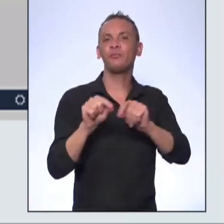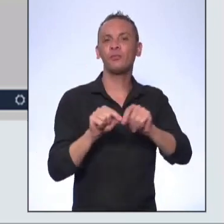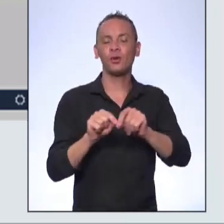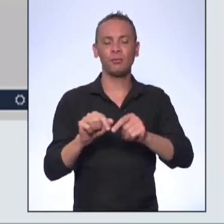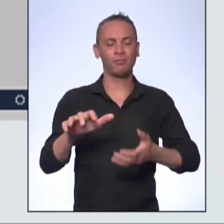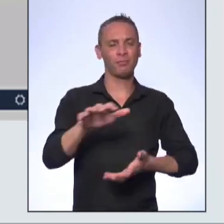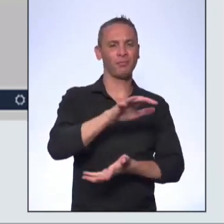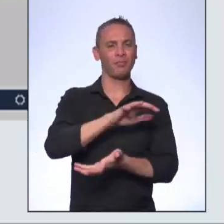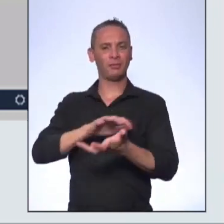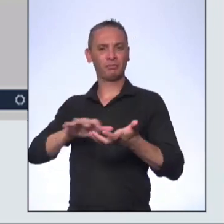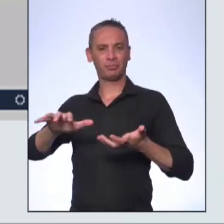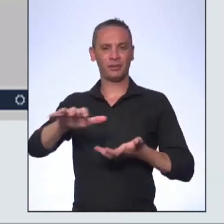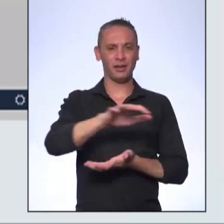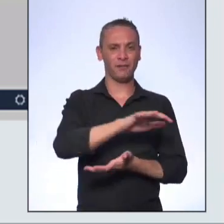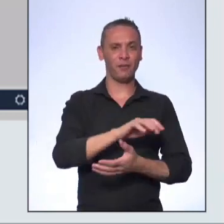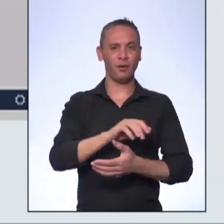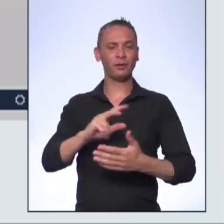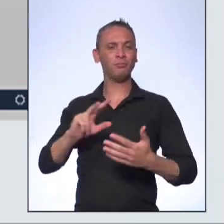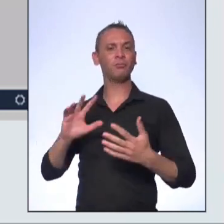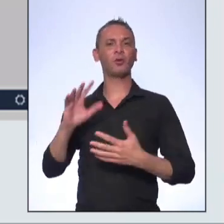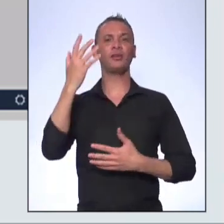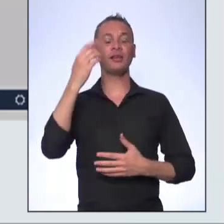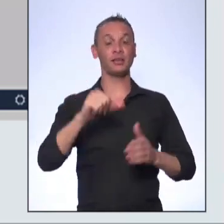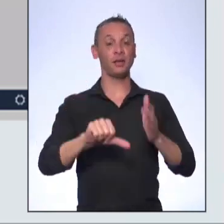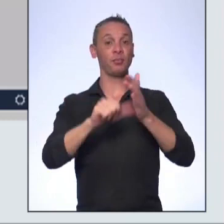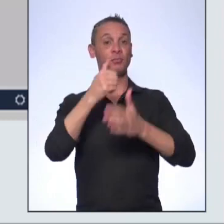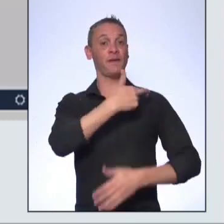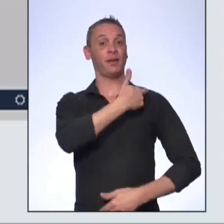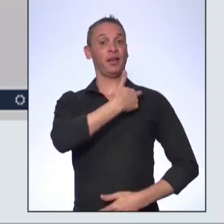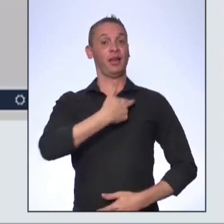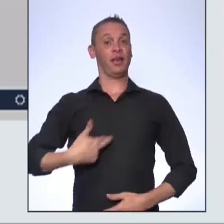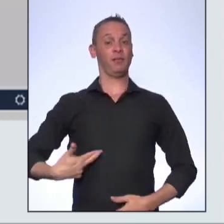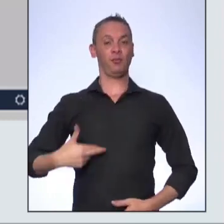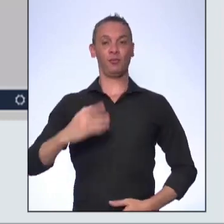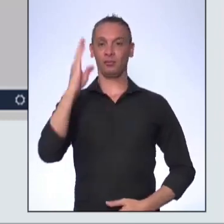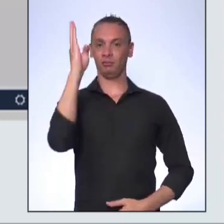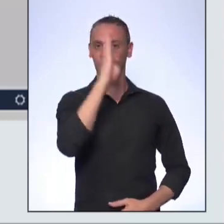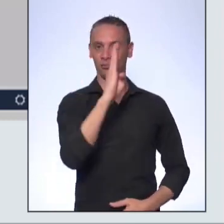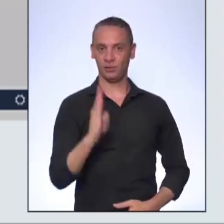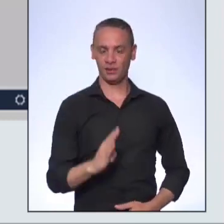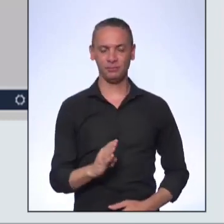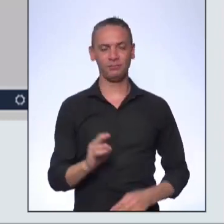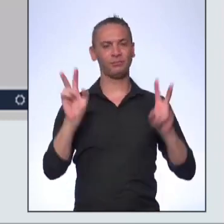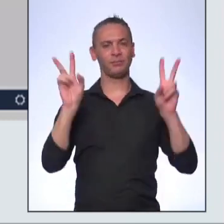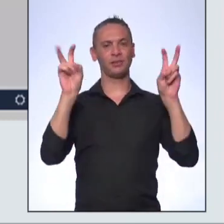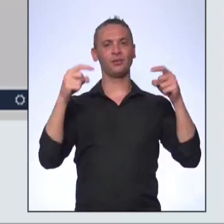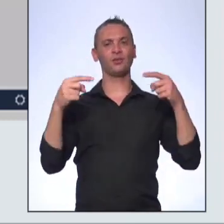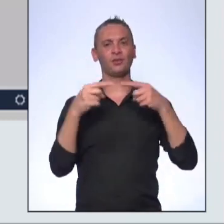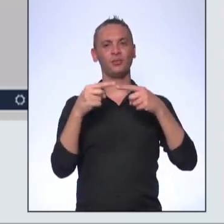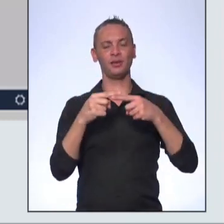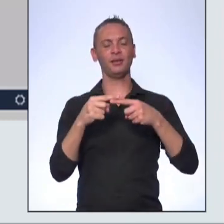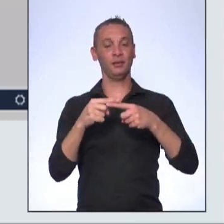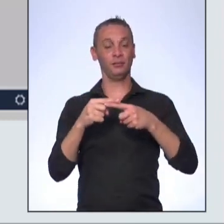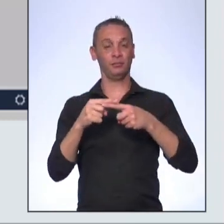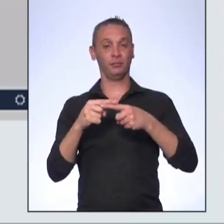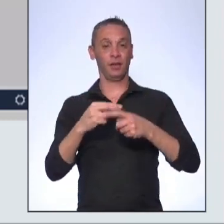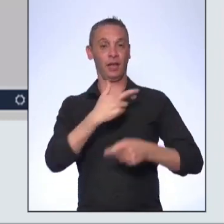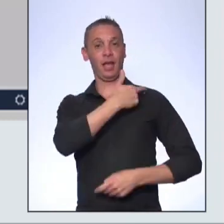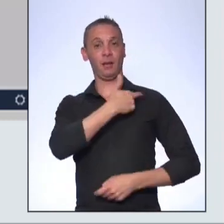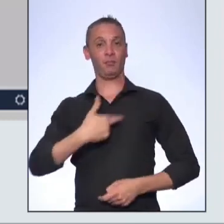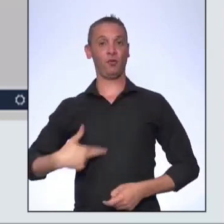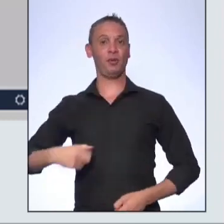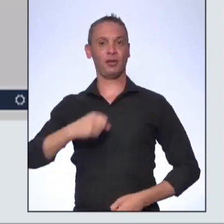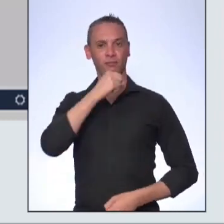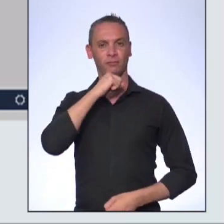revoltas ocorridas durante a Primeira República Brasileira, assunto que também é conhecido como República Velha.